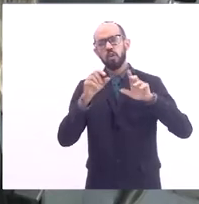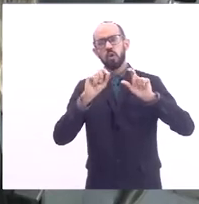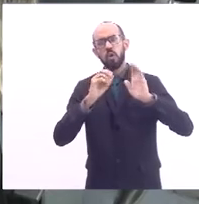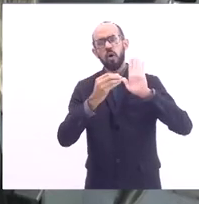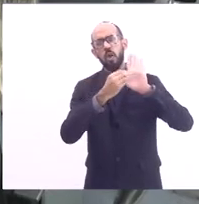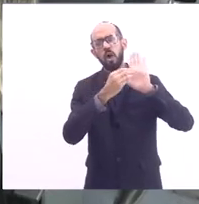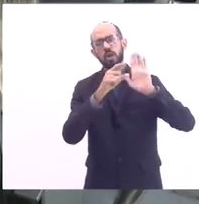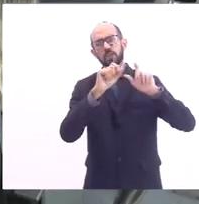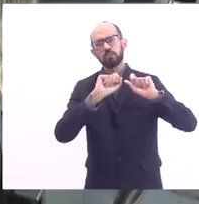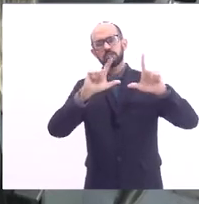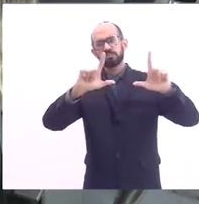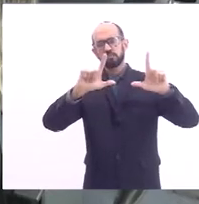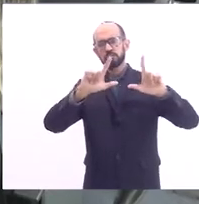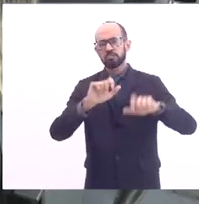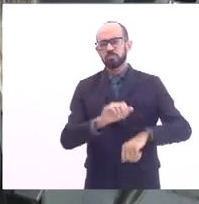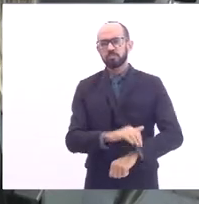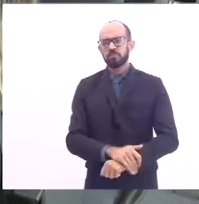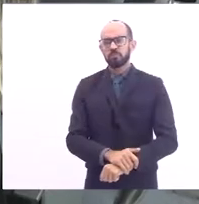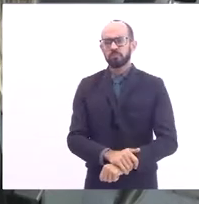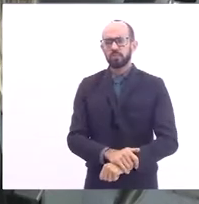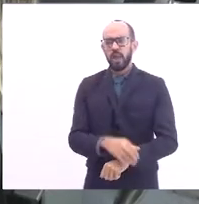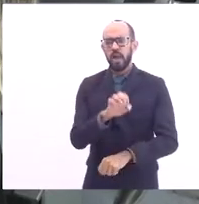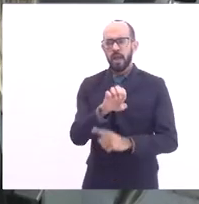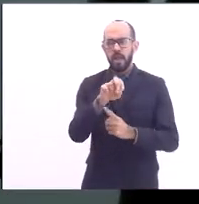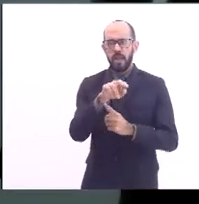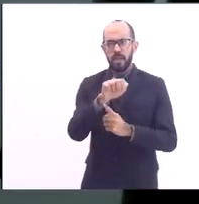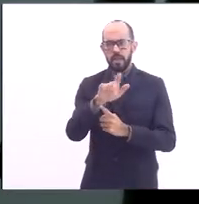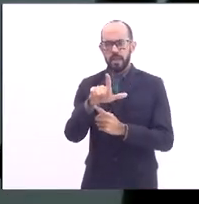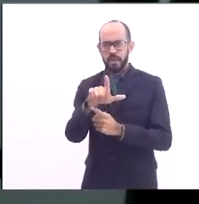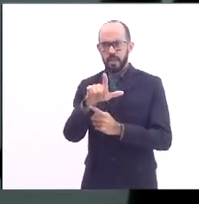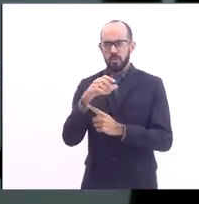Enel atualmente está presente em 35